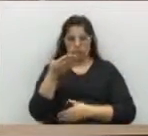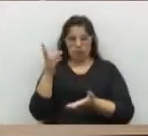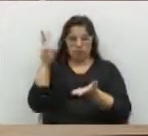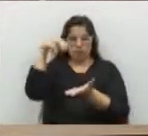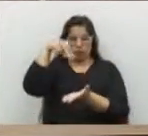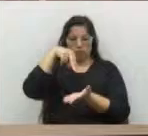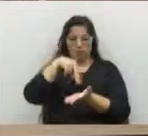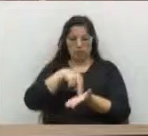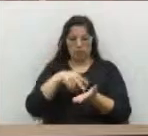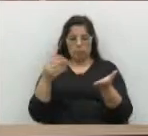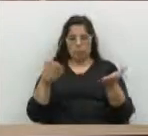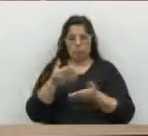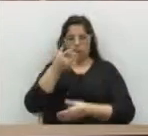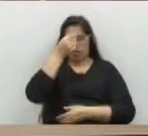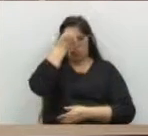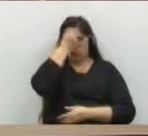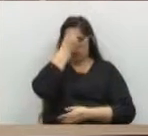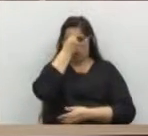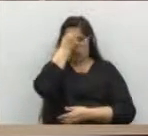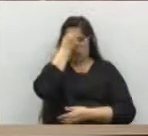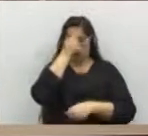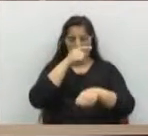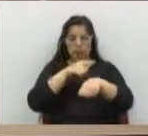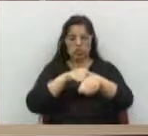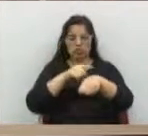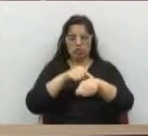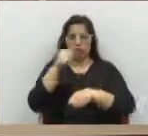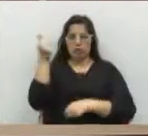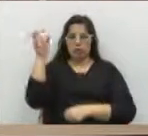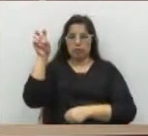discutir, vereador Jorge de Freitas. O senhor tem 15 minutos.